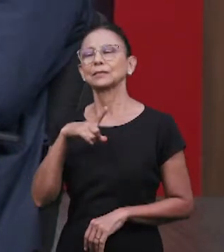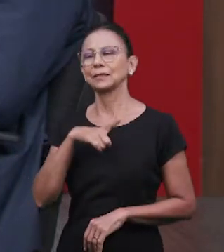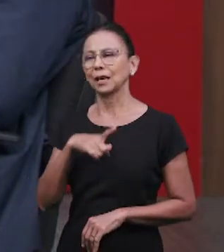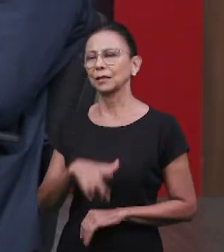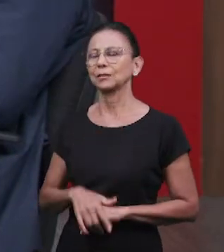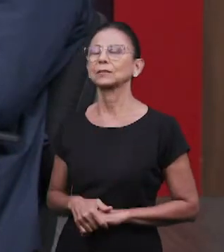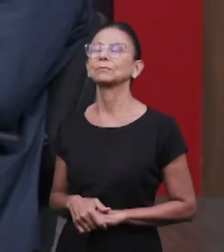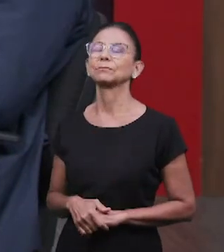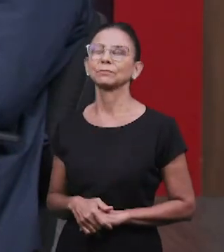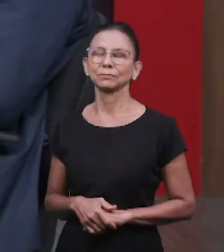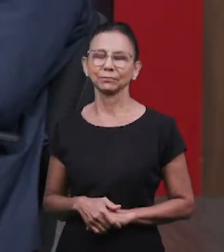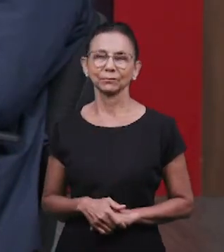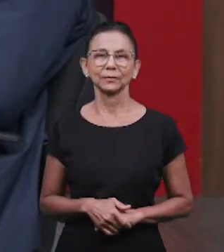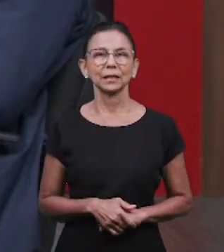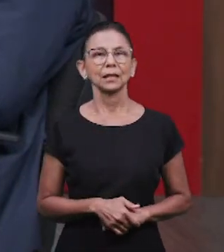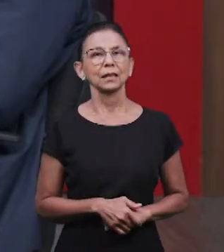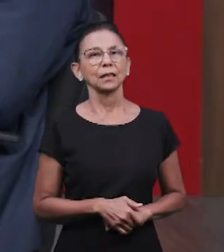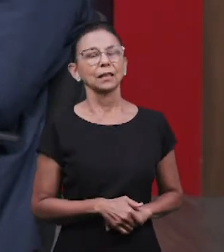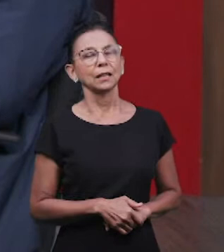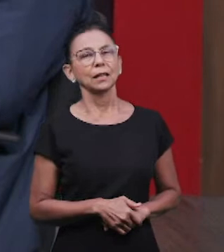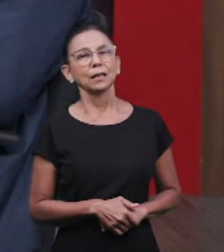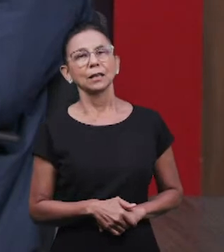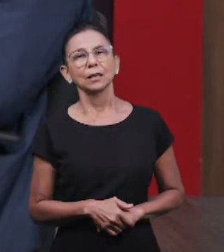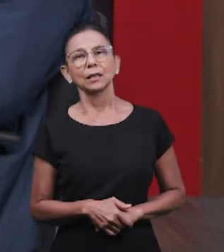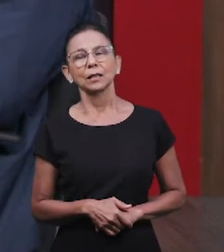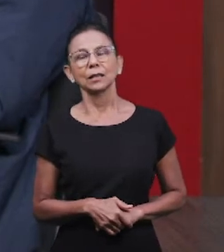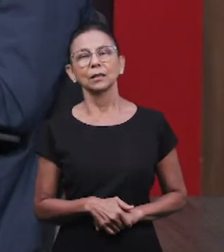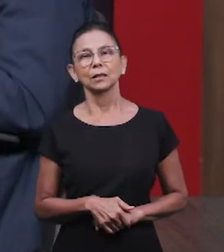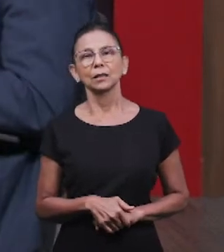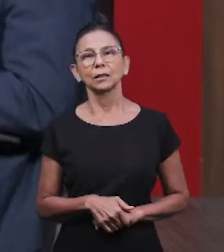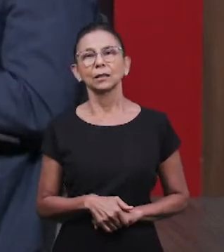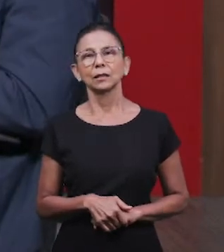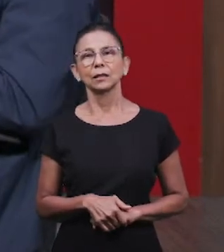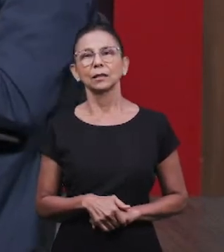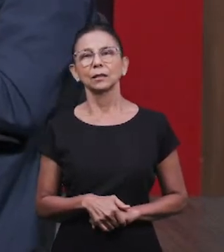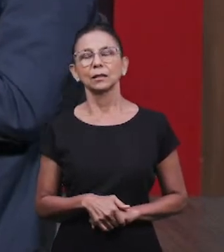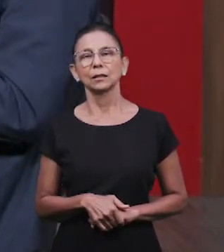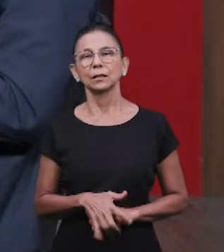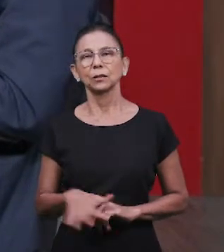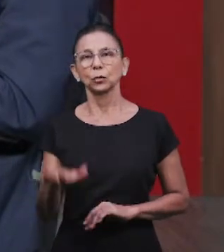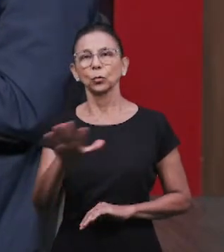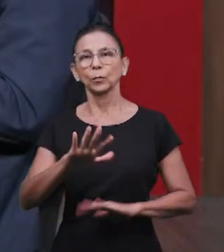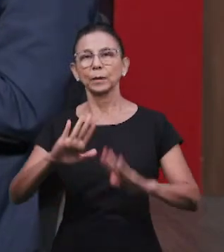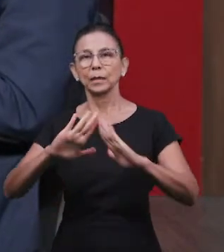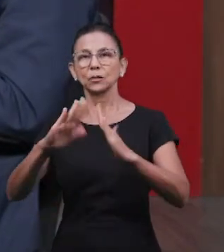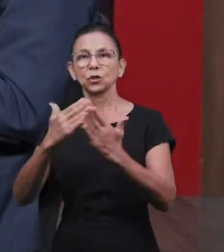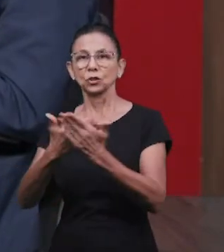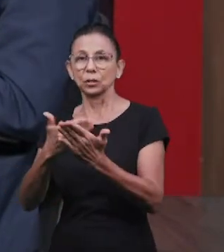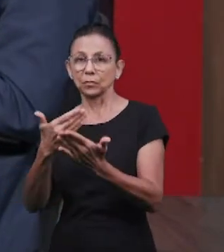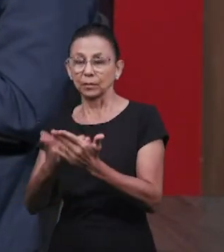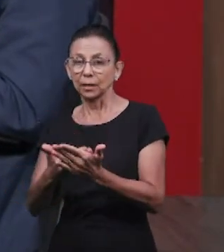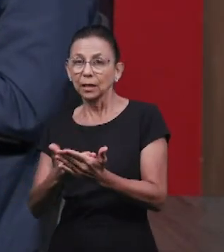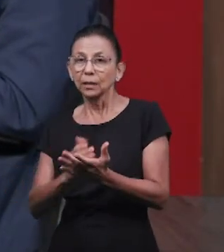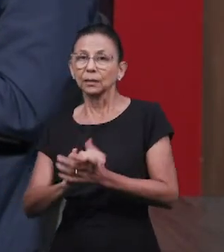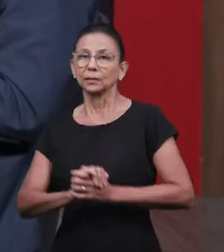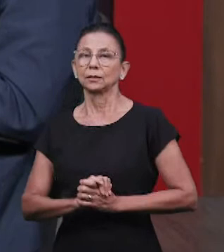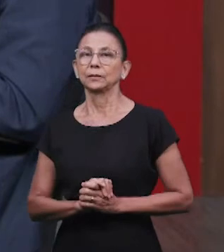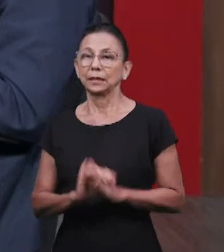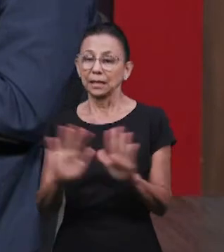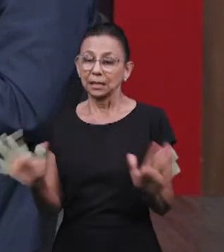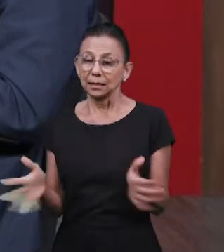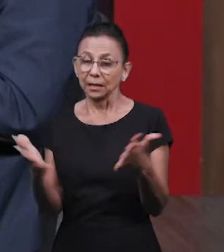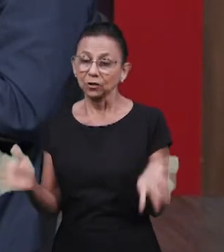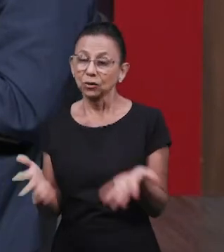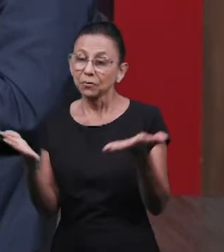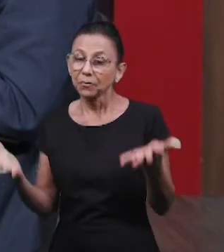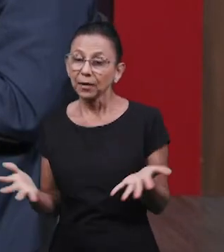dele, ele pode ter uma super habilidade. Na escola, a gente costuma dizer que precisamos investir na potencialidade dos